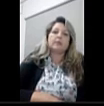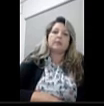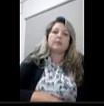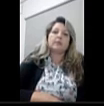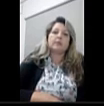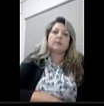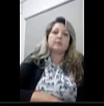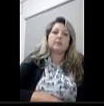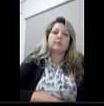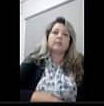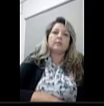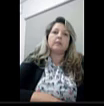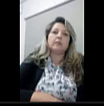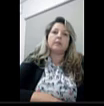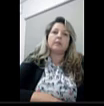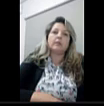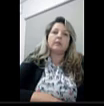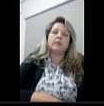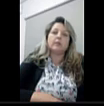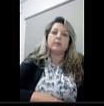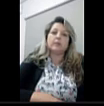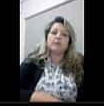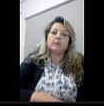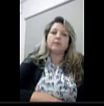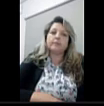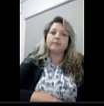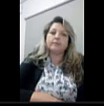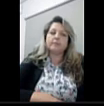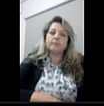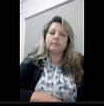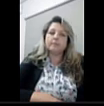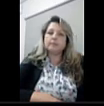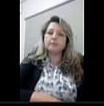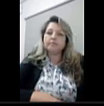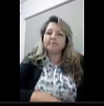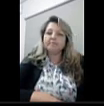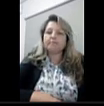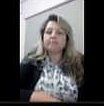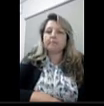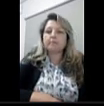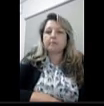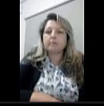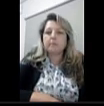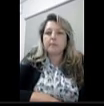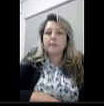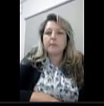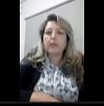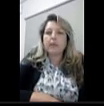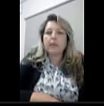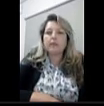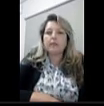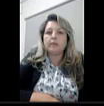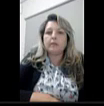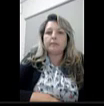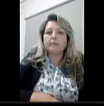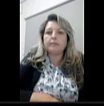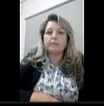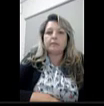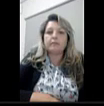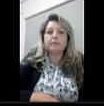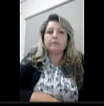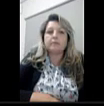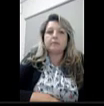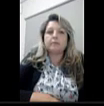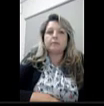é importante para quem tem déficit de atenção mas a criança com dislexia também tem aquela questão do movimento sacádico que ela tem